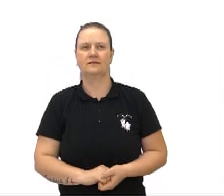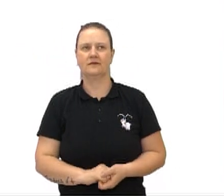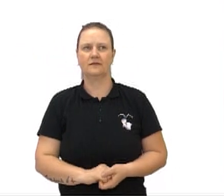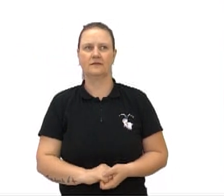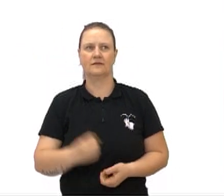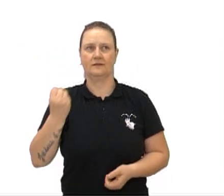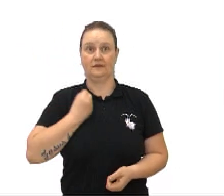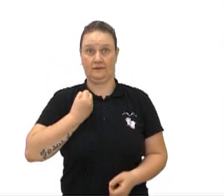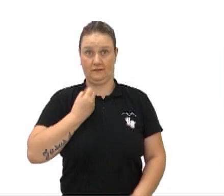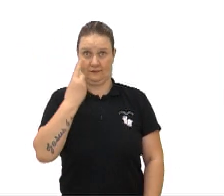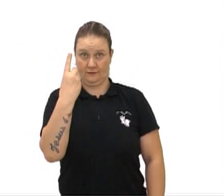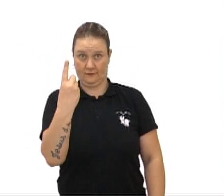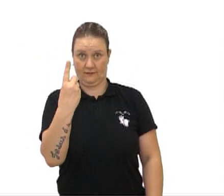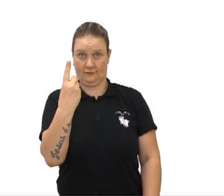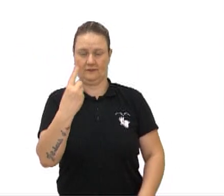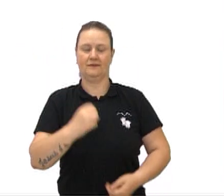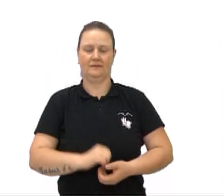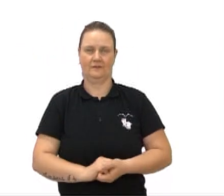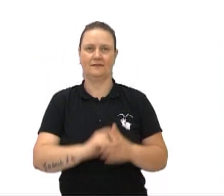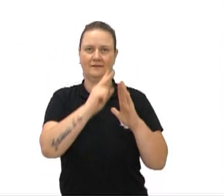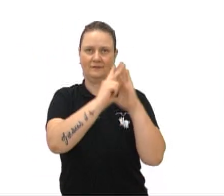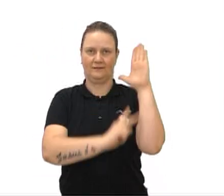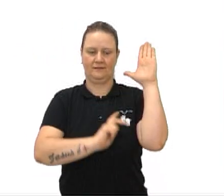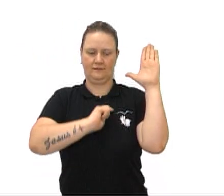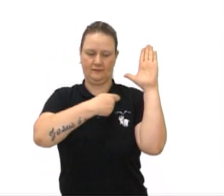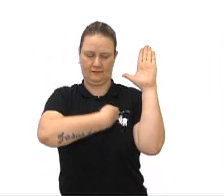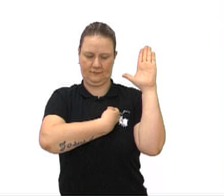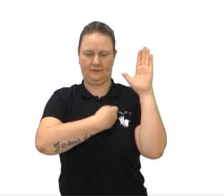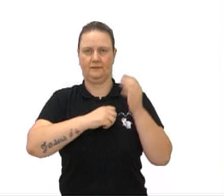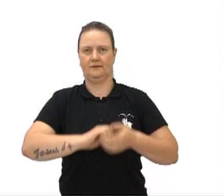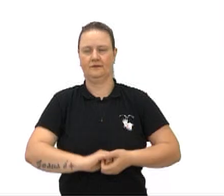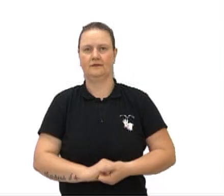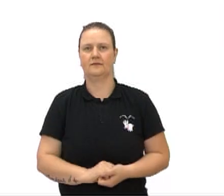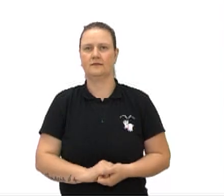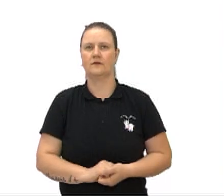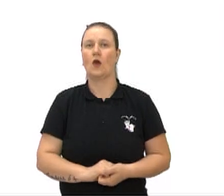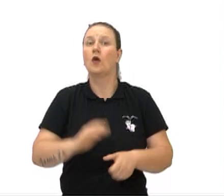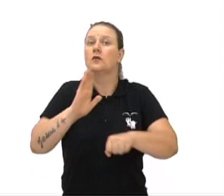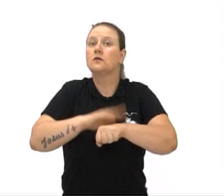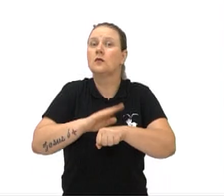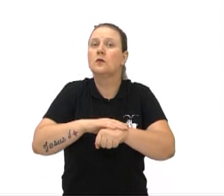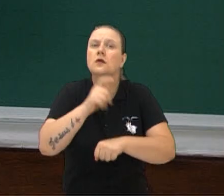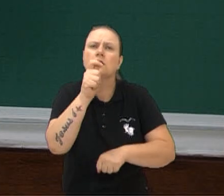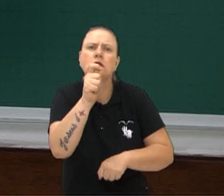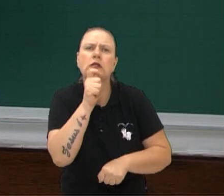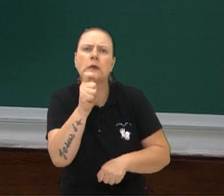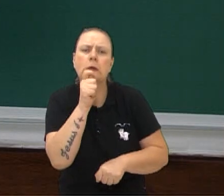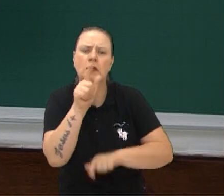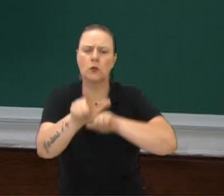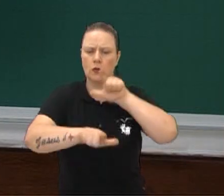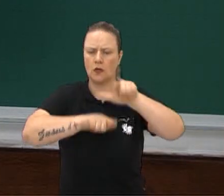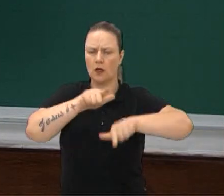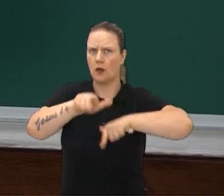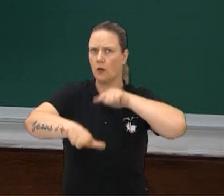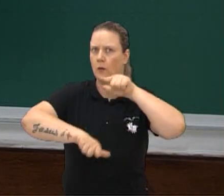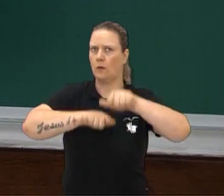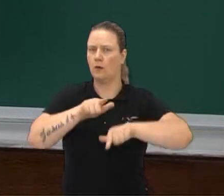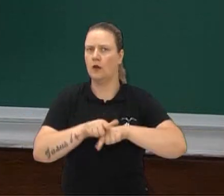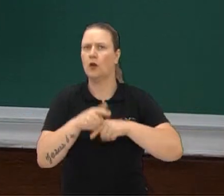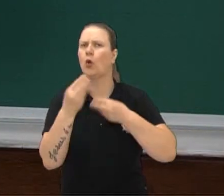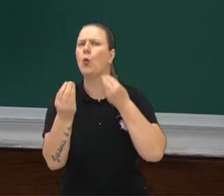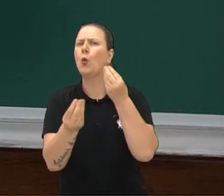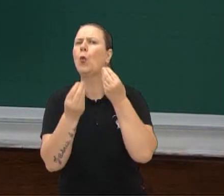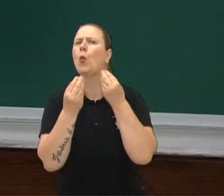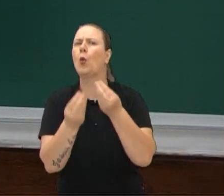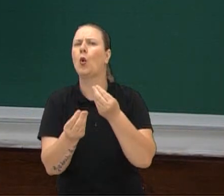Em uma entrevista de trabalho, como saludo ao entrevistador? Então, numa entrevista de trabalho, como que eu cumprimento,